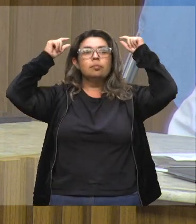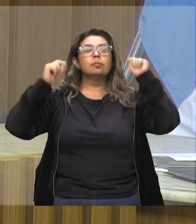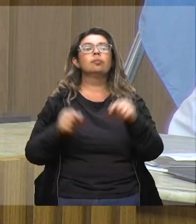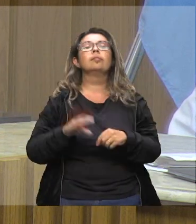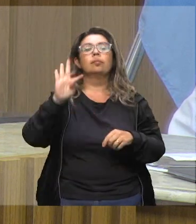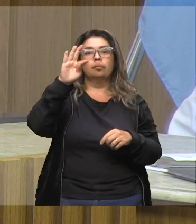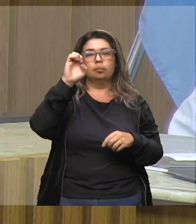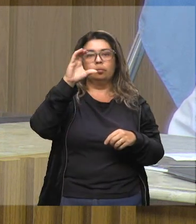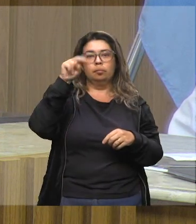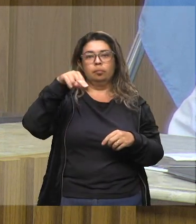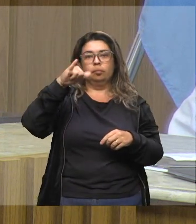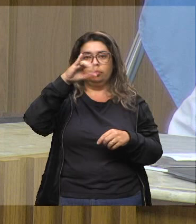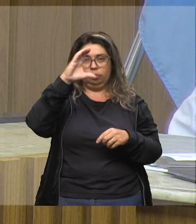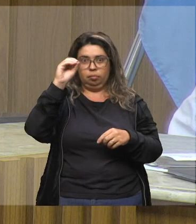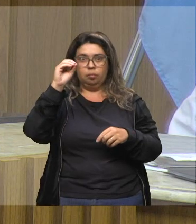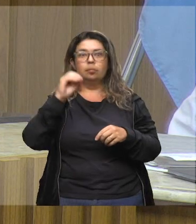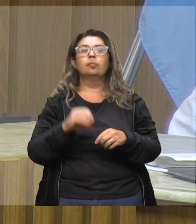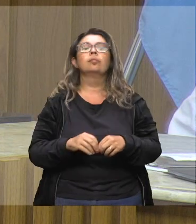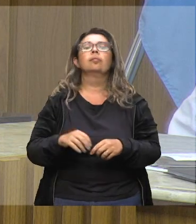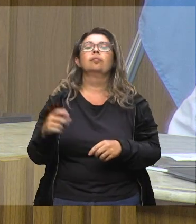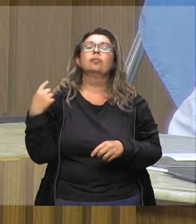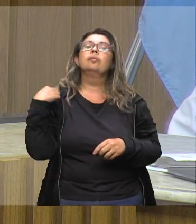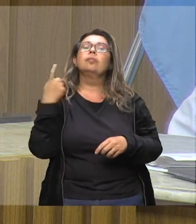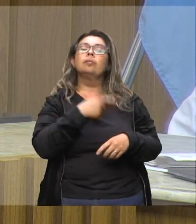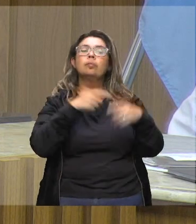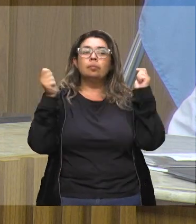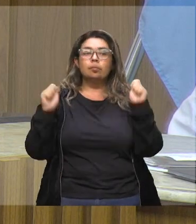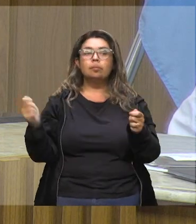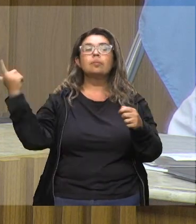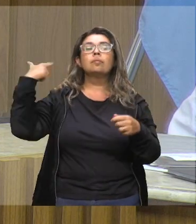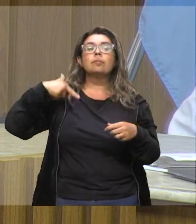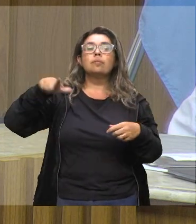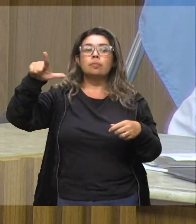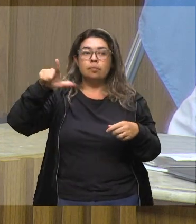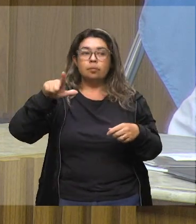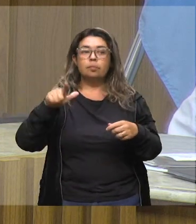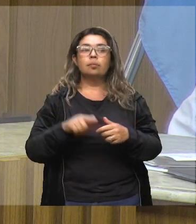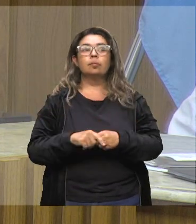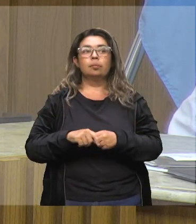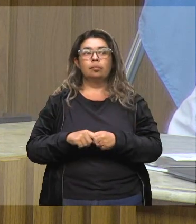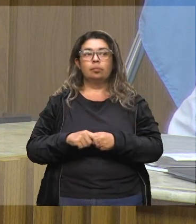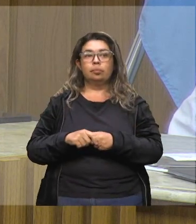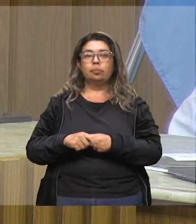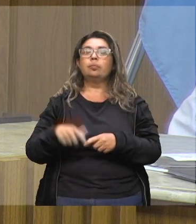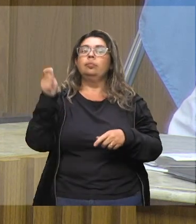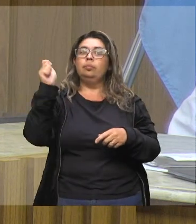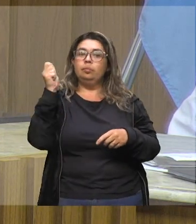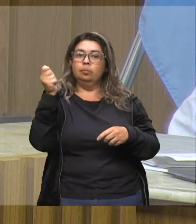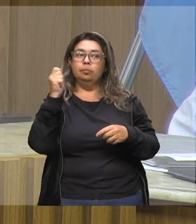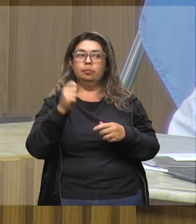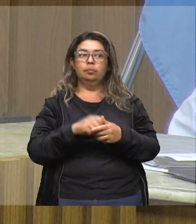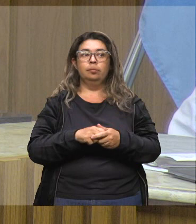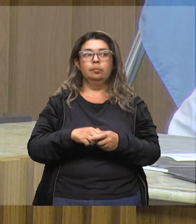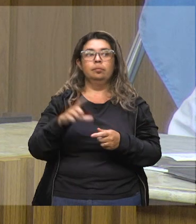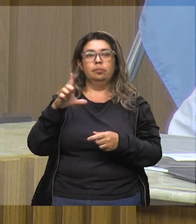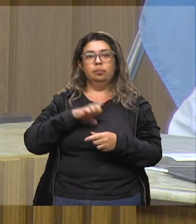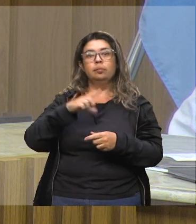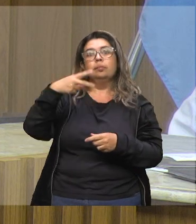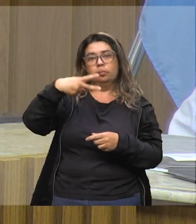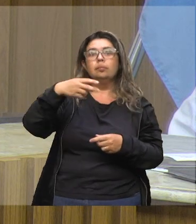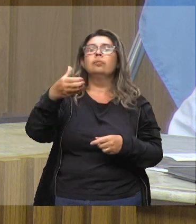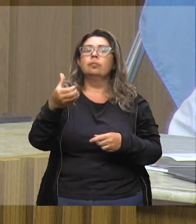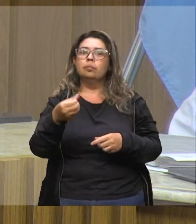enfermagem, também, para que nós pudéssemos manter aberto. A Assis está bancando 26